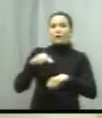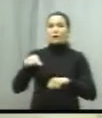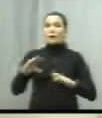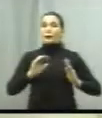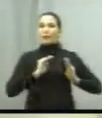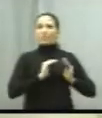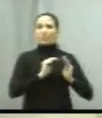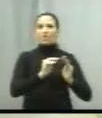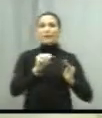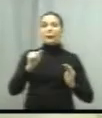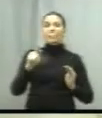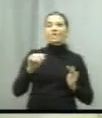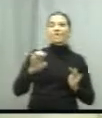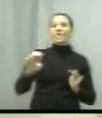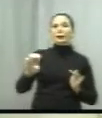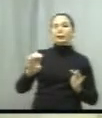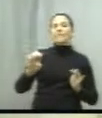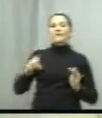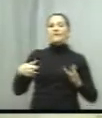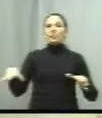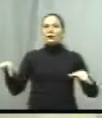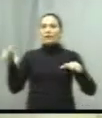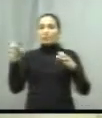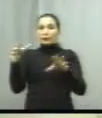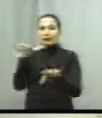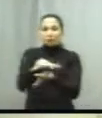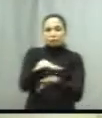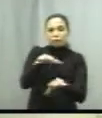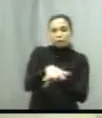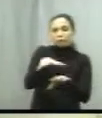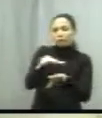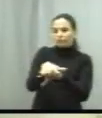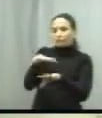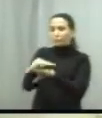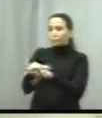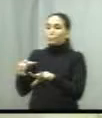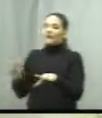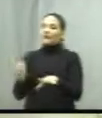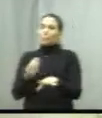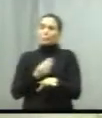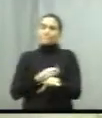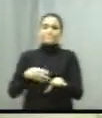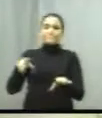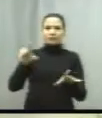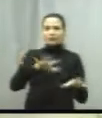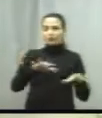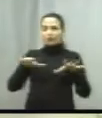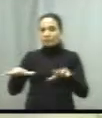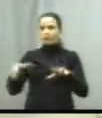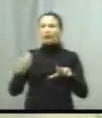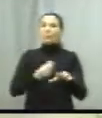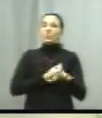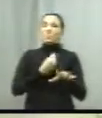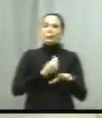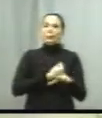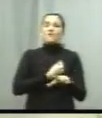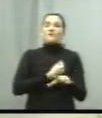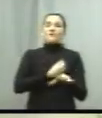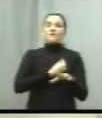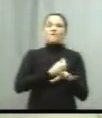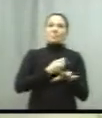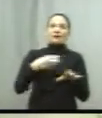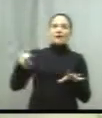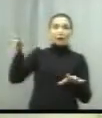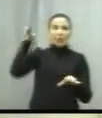PAI, se integrarem à sociedade, buscar ter uma vida comum. É uma entrevista, de